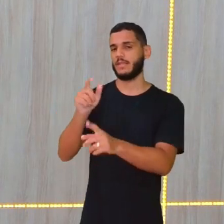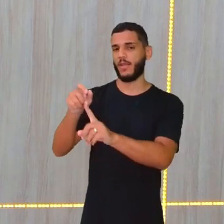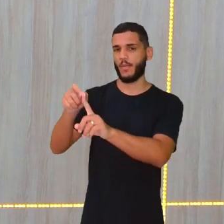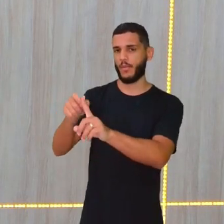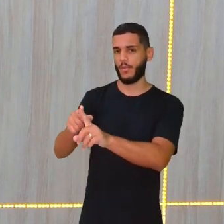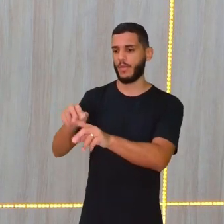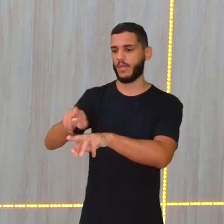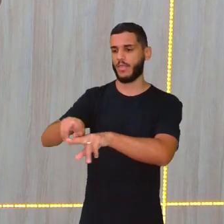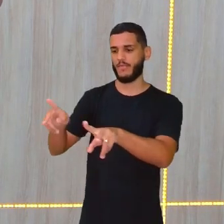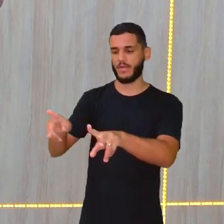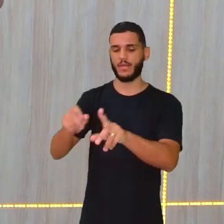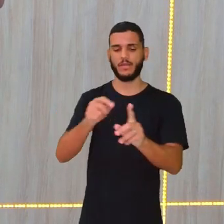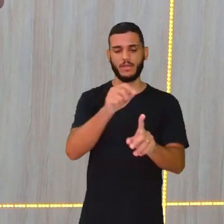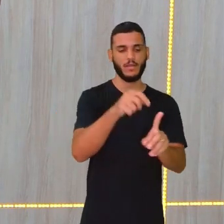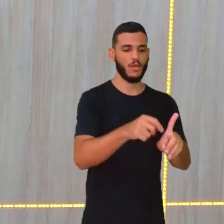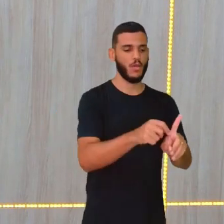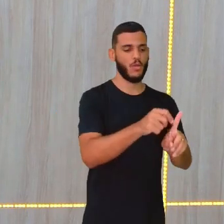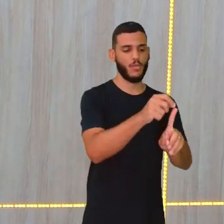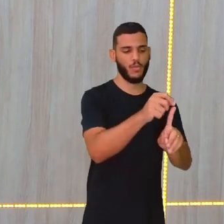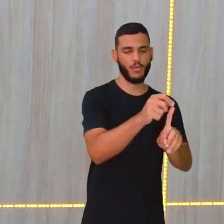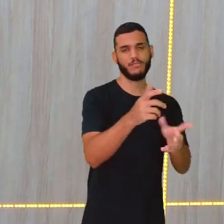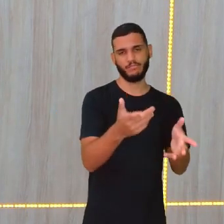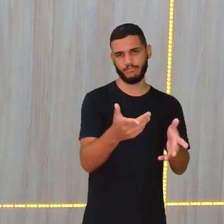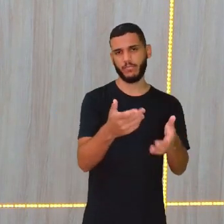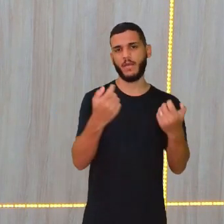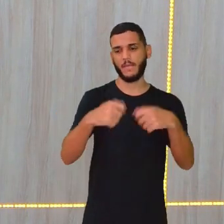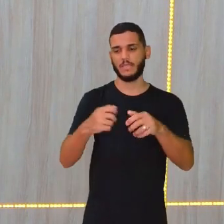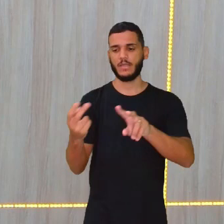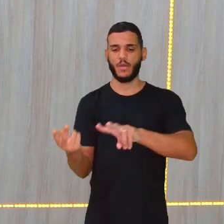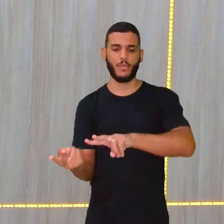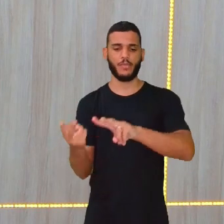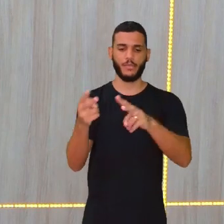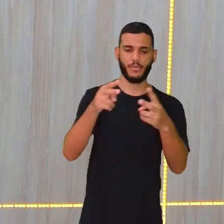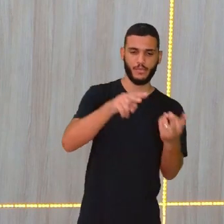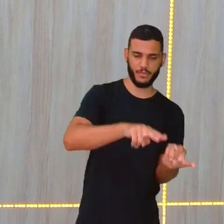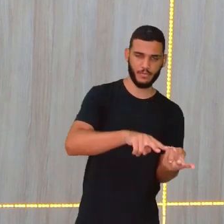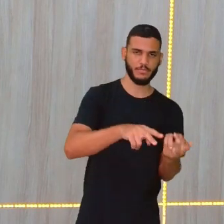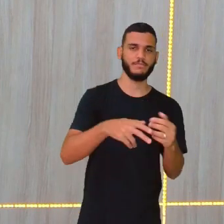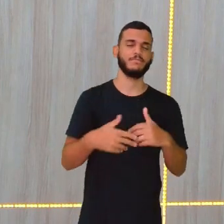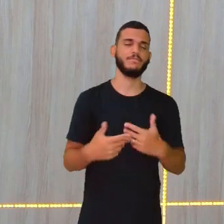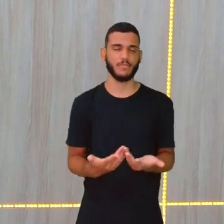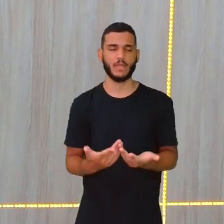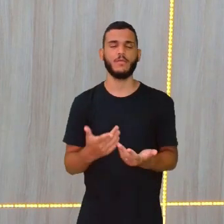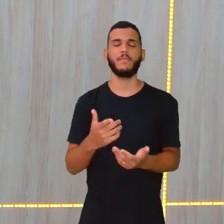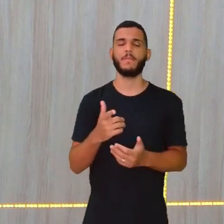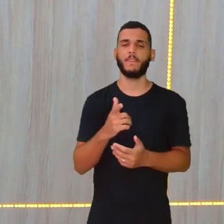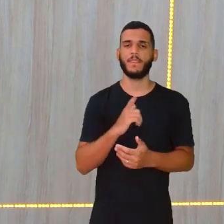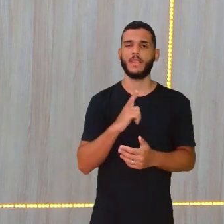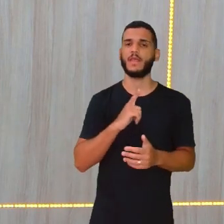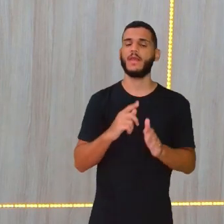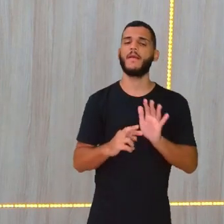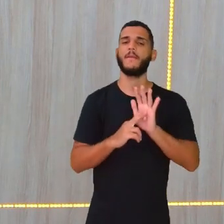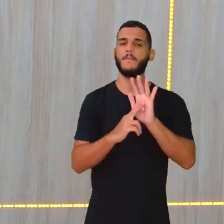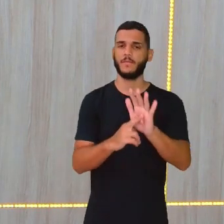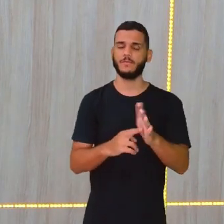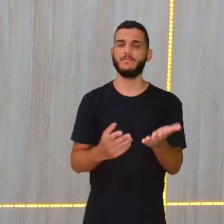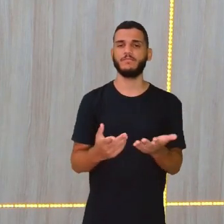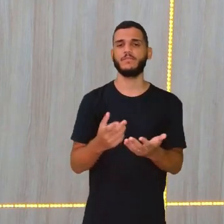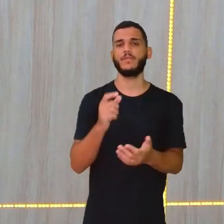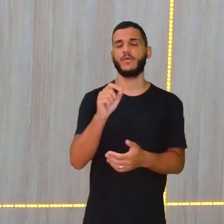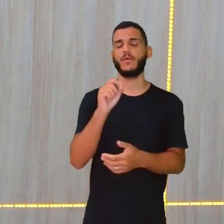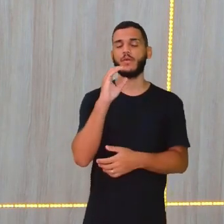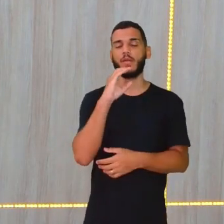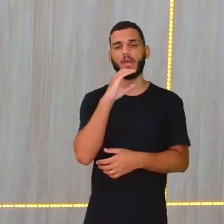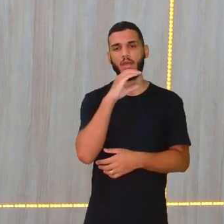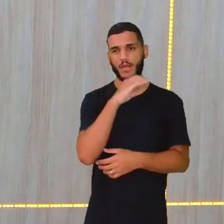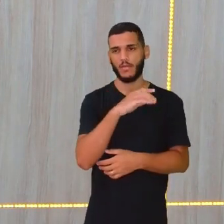trânsito vai acontecer do mais quente para o mais frio. Então, essa é a representação aí que a gente tem de calor e o